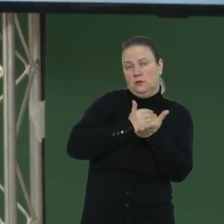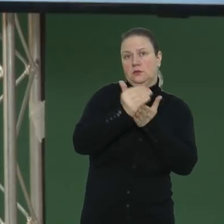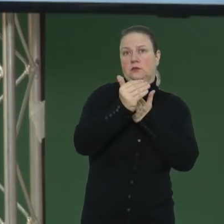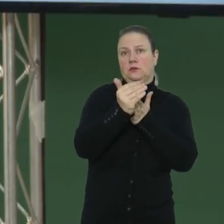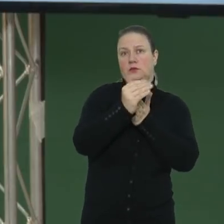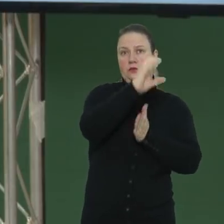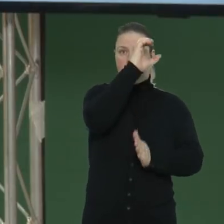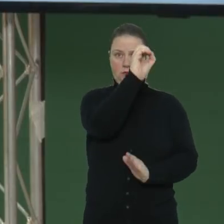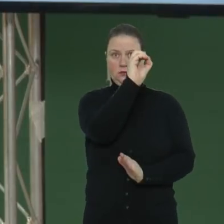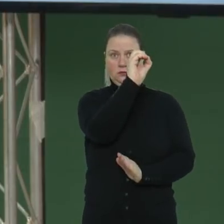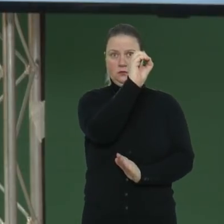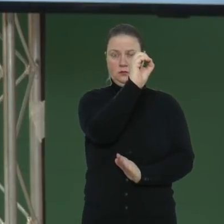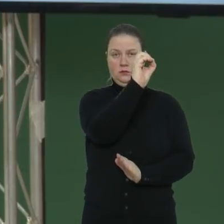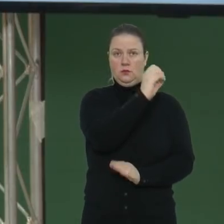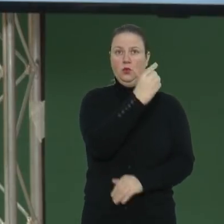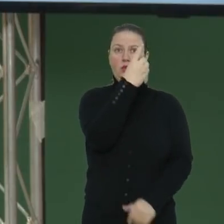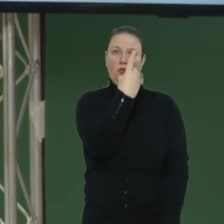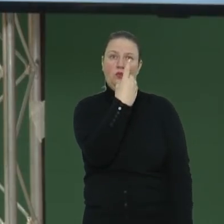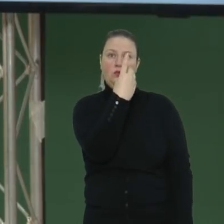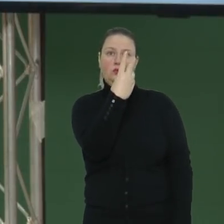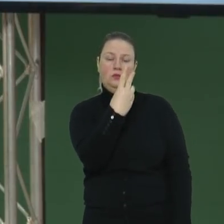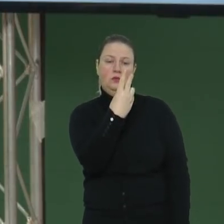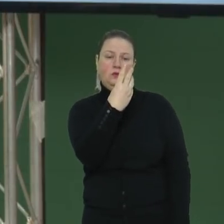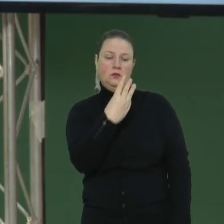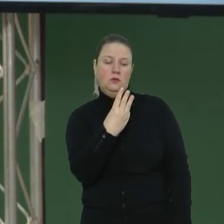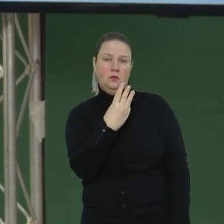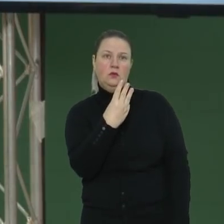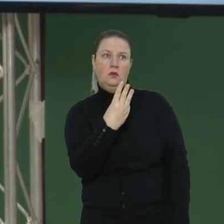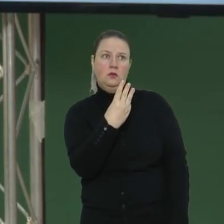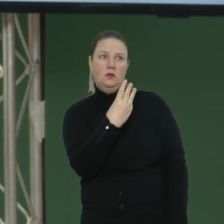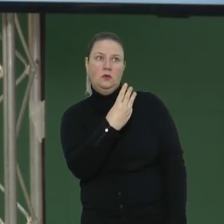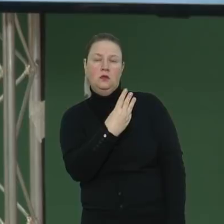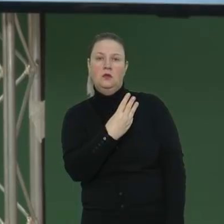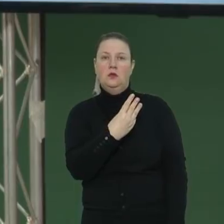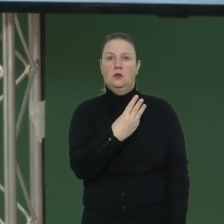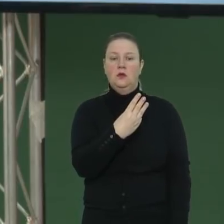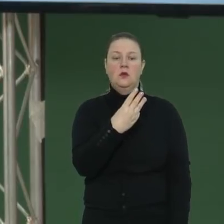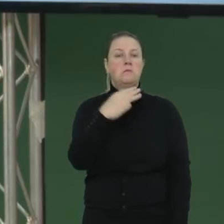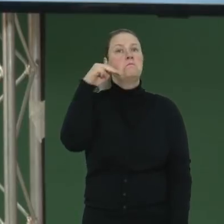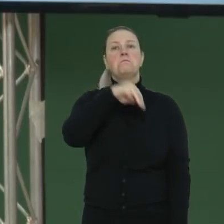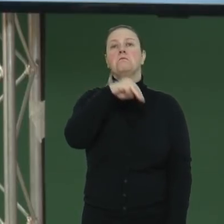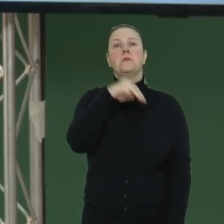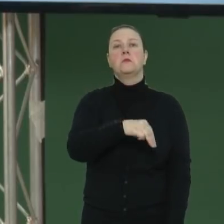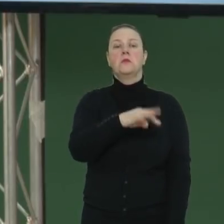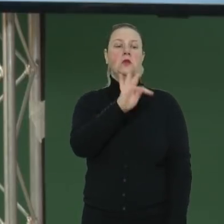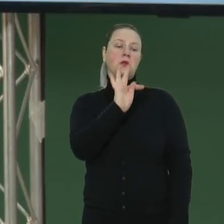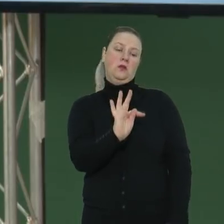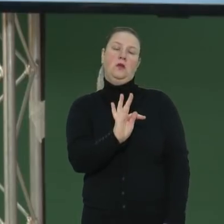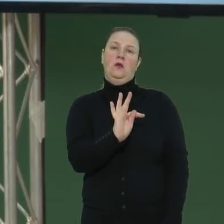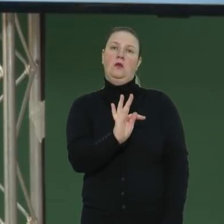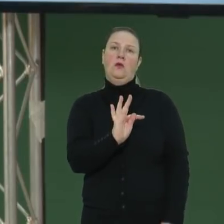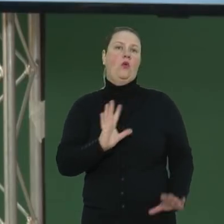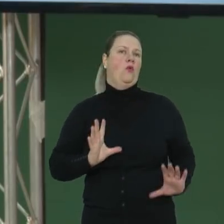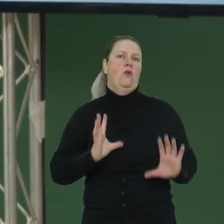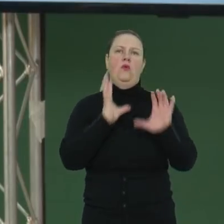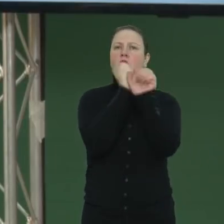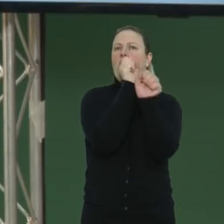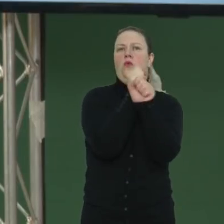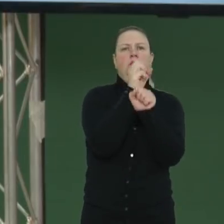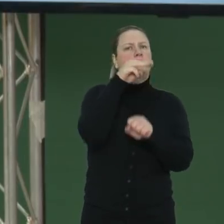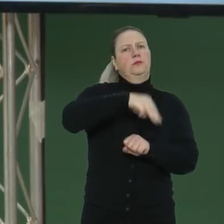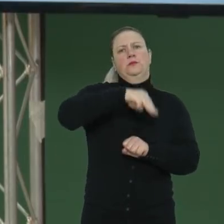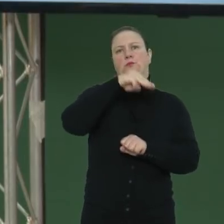está o 0, aí 1 minuto, 2 minutos, 3 minutos e t minutos, quantos minutos forem necessários